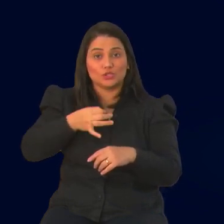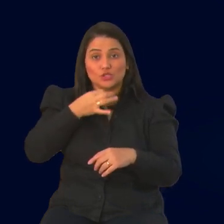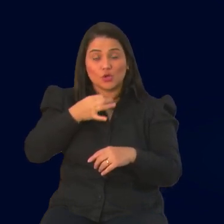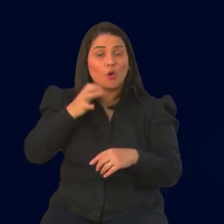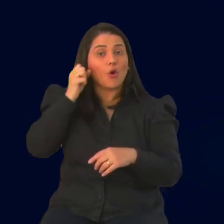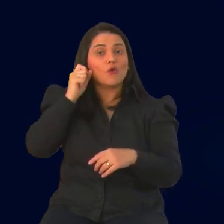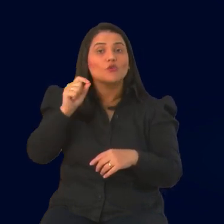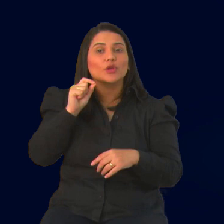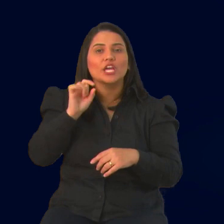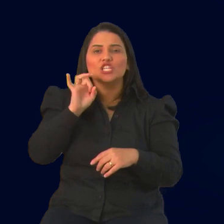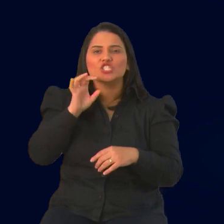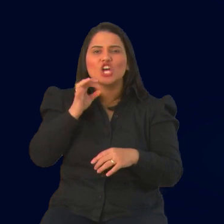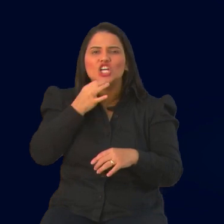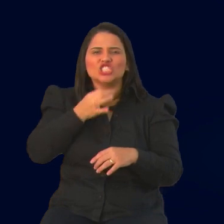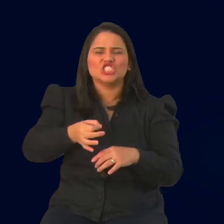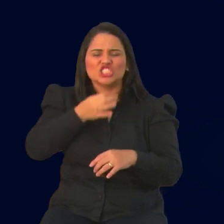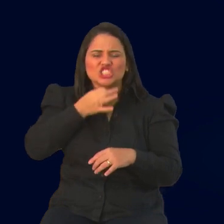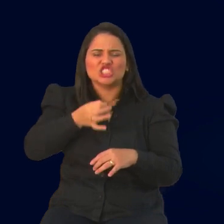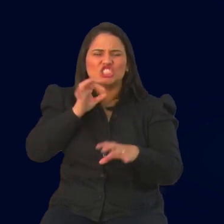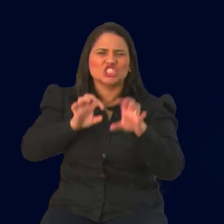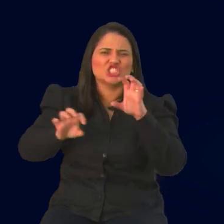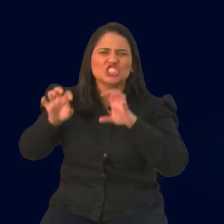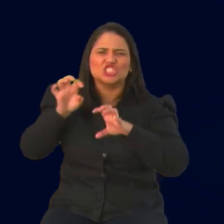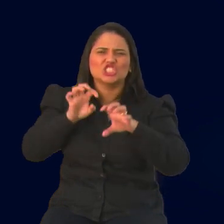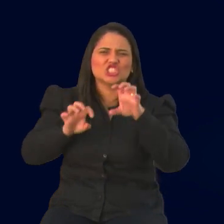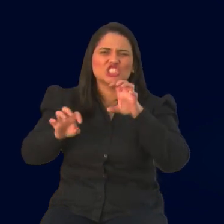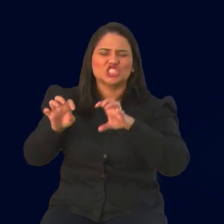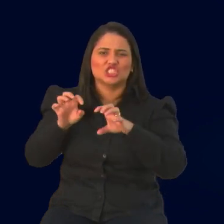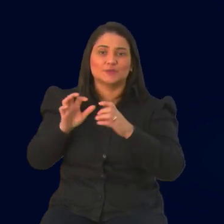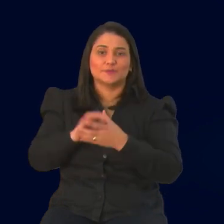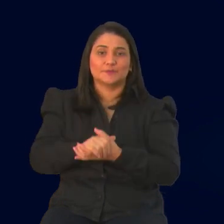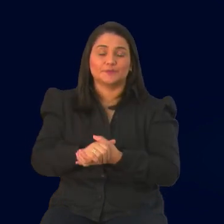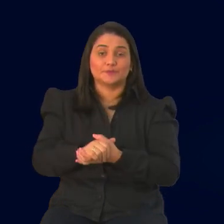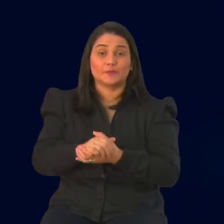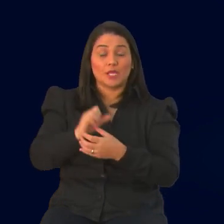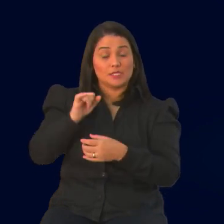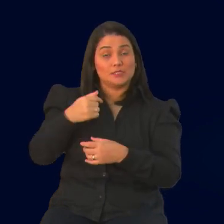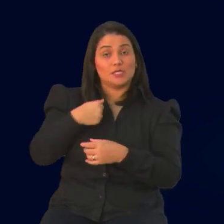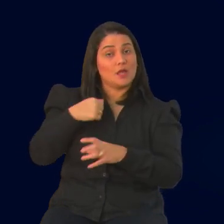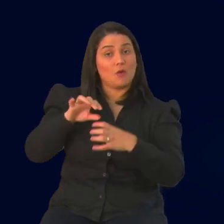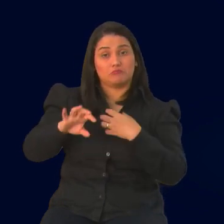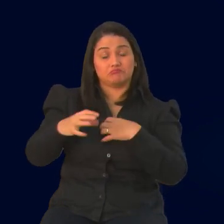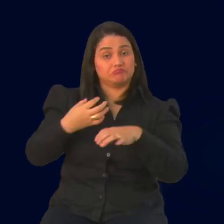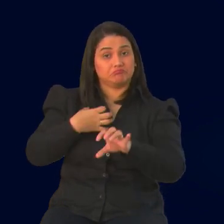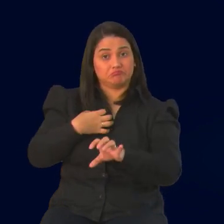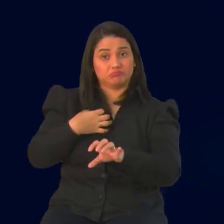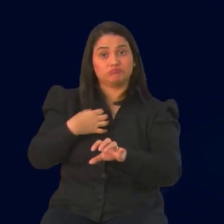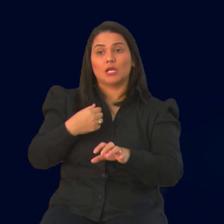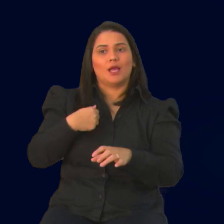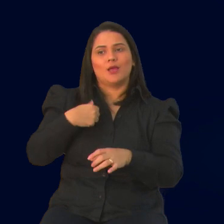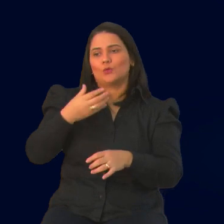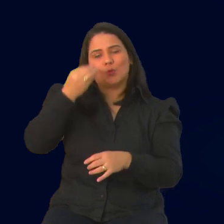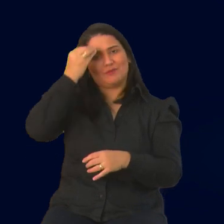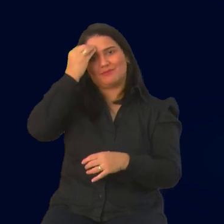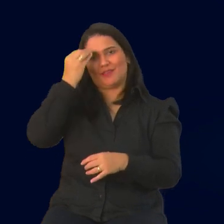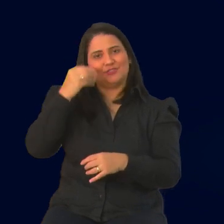ruído. Então, quando eu não me coloco no lugar do outro, eu não consigo entender o que o outro está querendo me